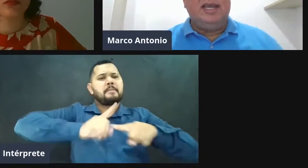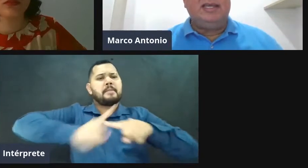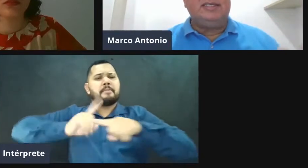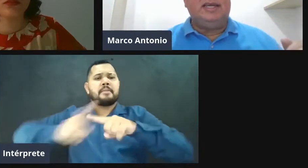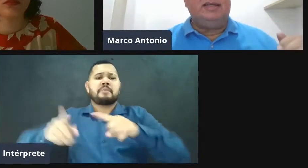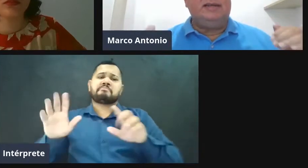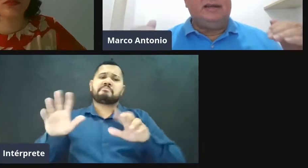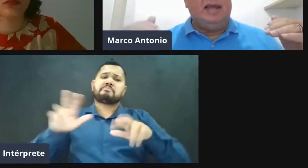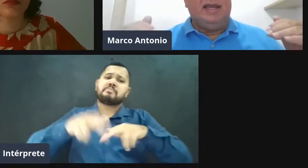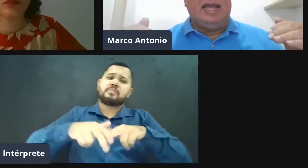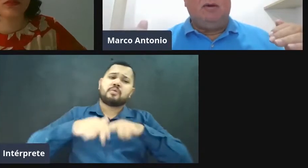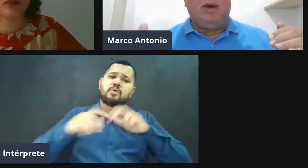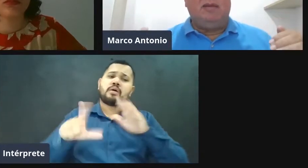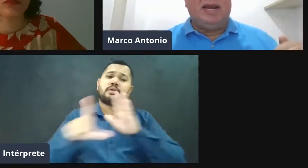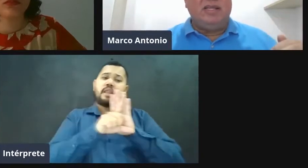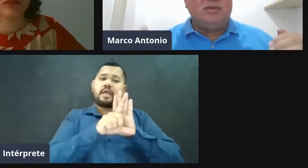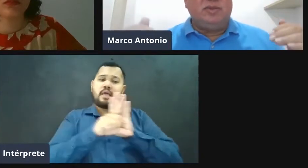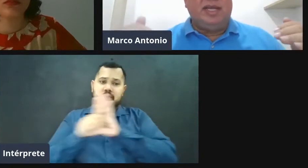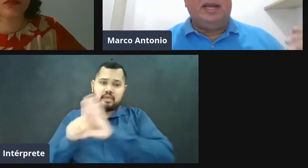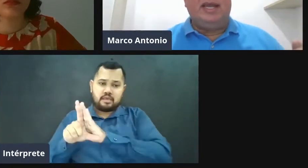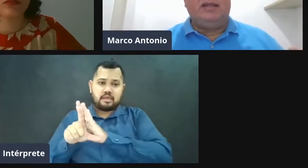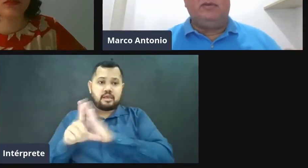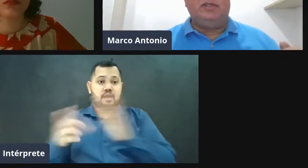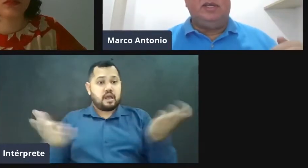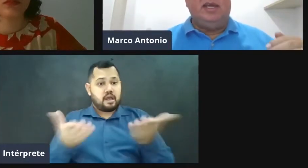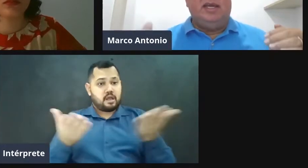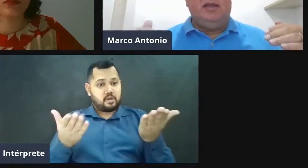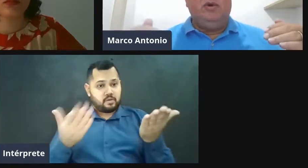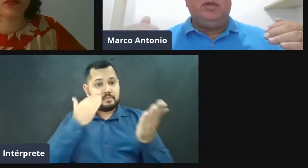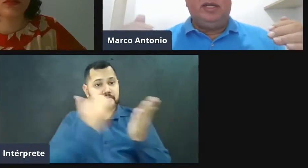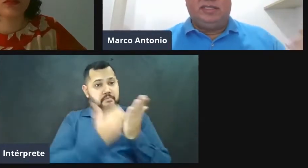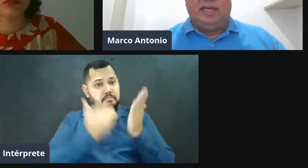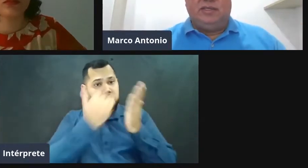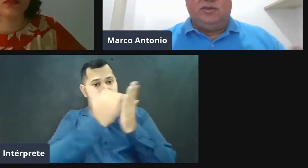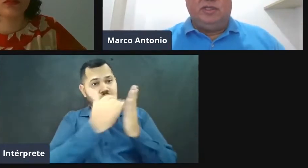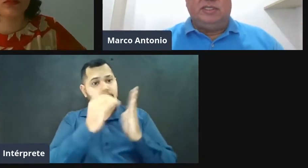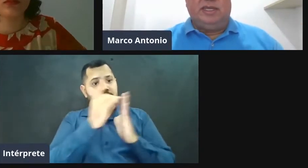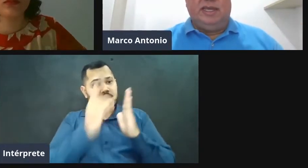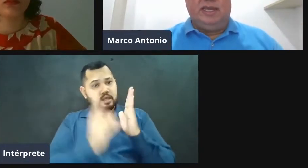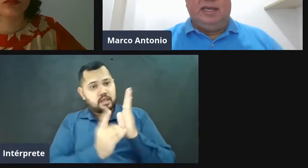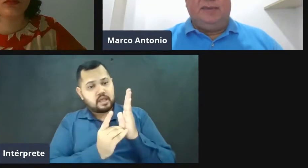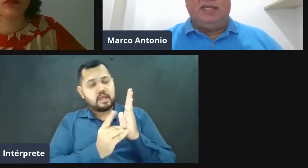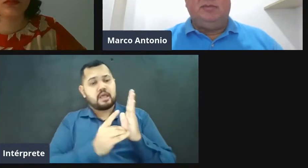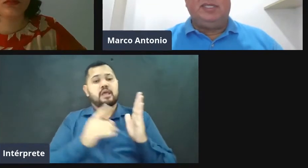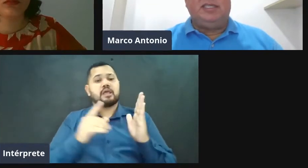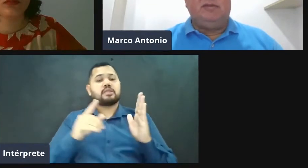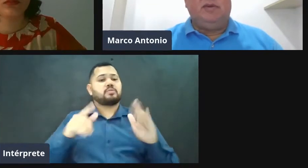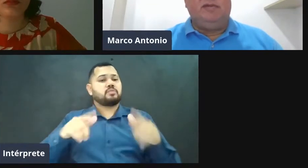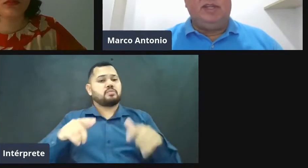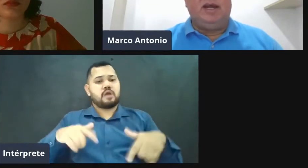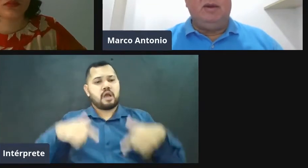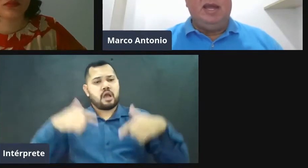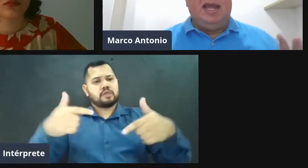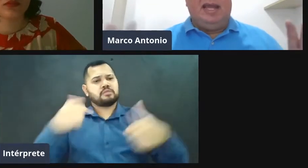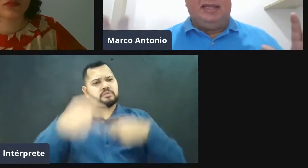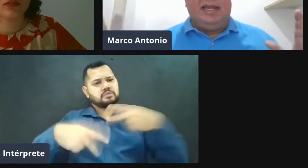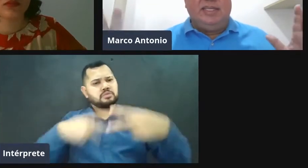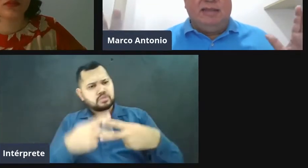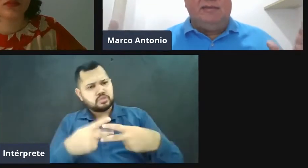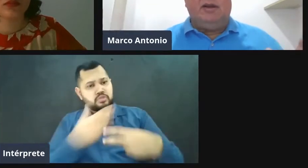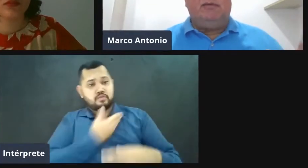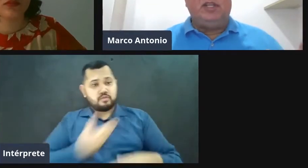condições de leis, né? E agora mais com decretos e outras ações administrativas do governo